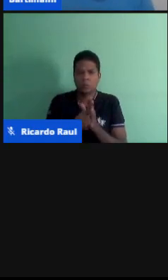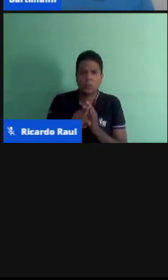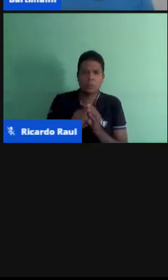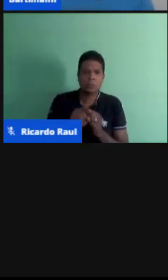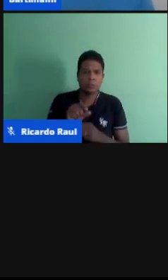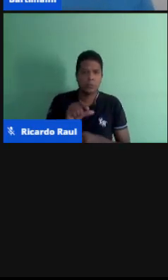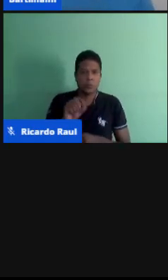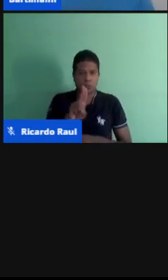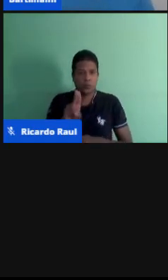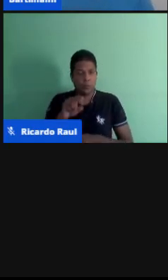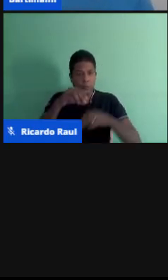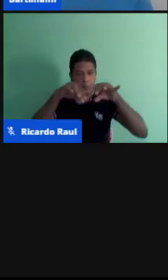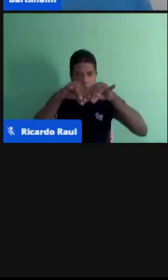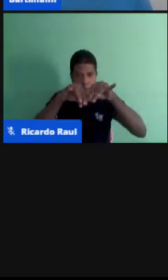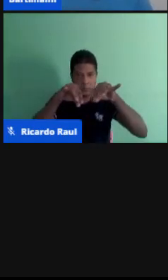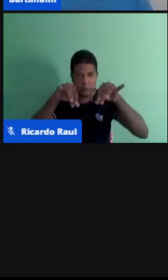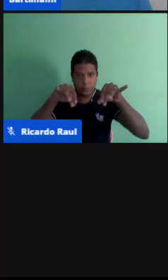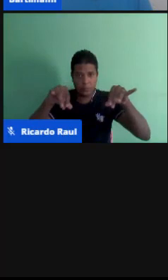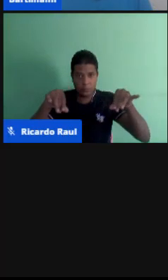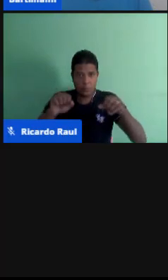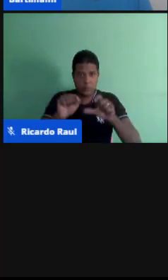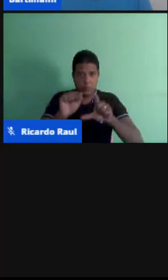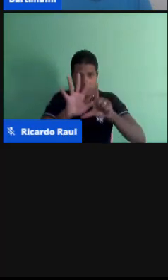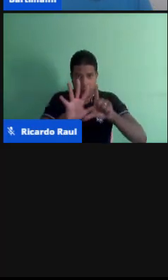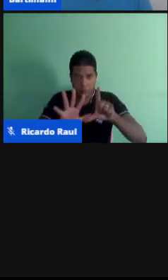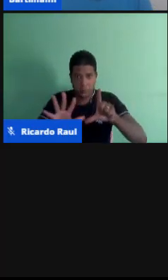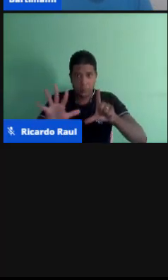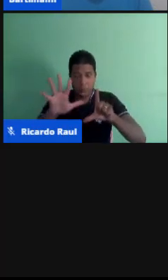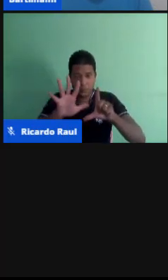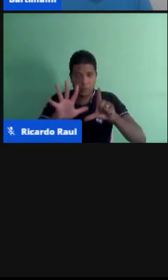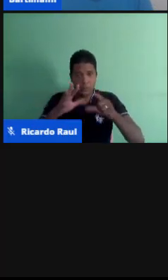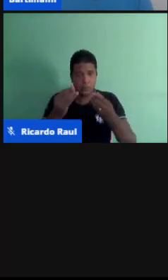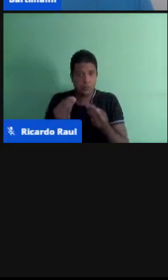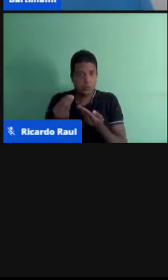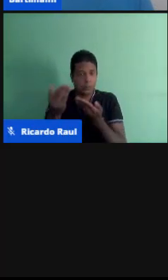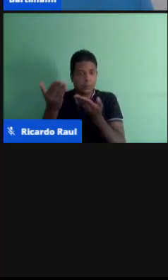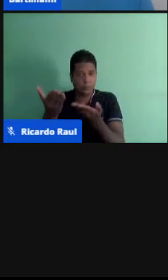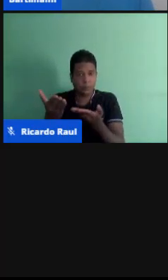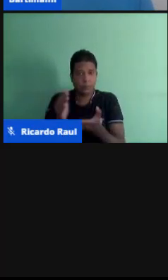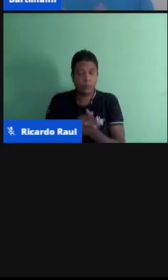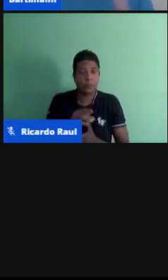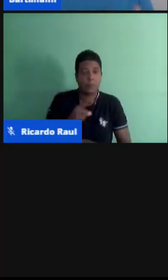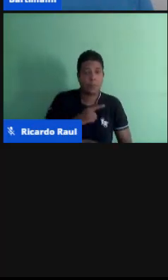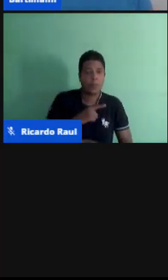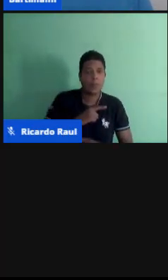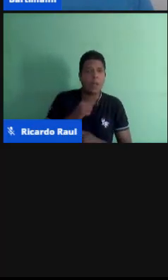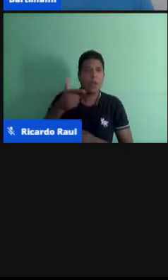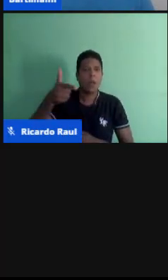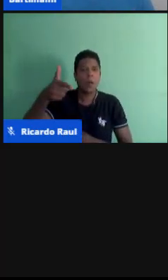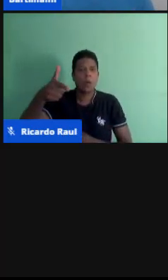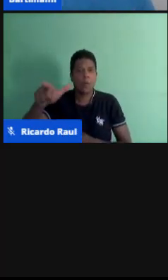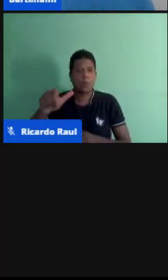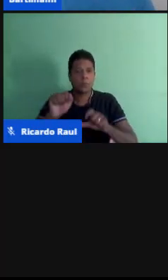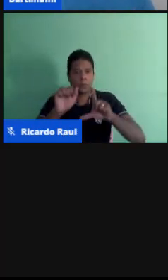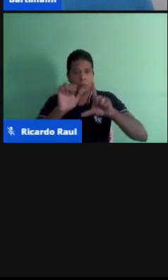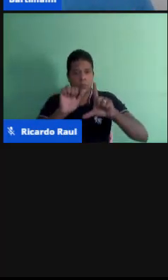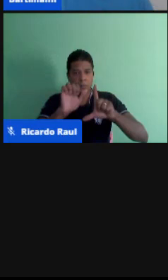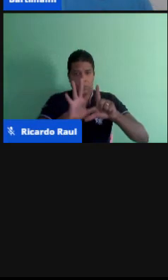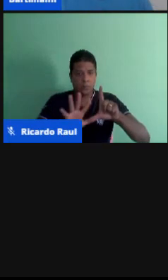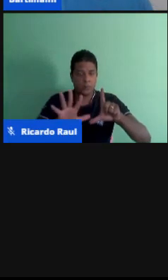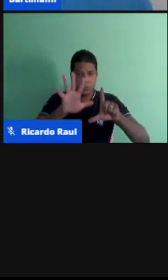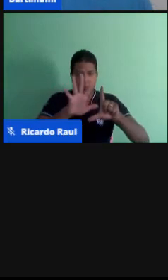das terras que a plataforma MAP Biomas vai oferecer para vocês, existem outras plataformas